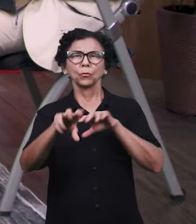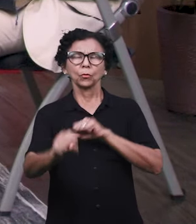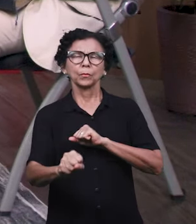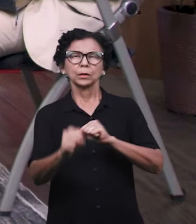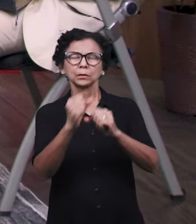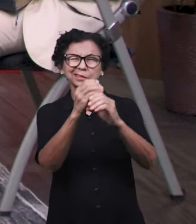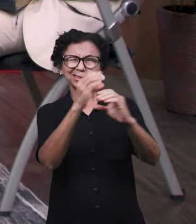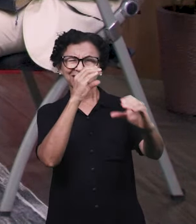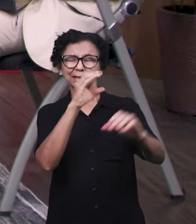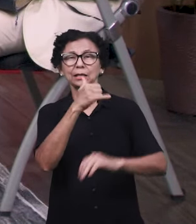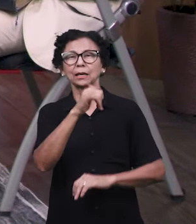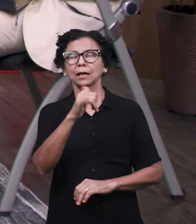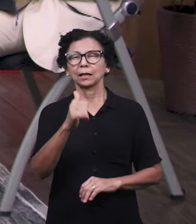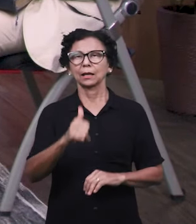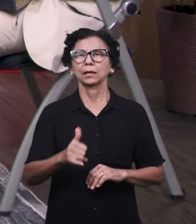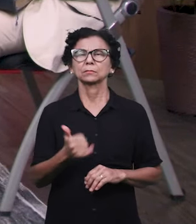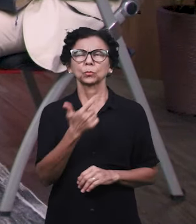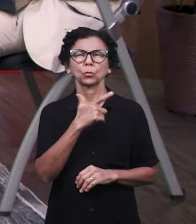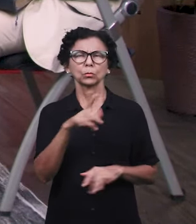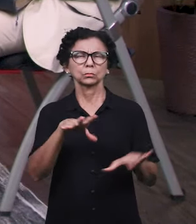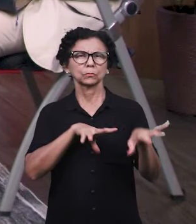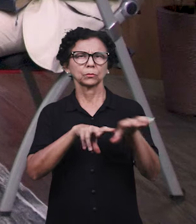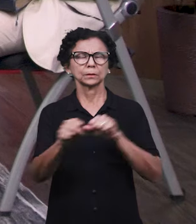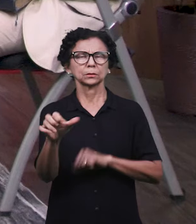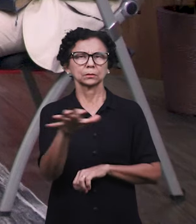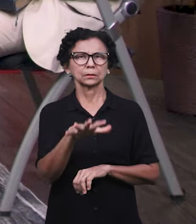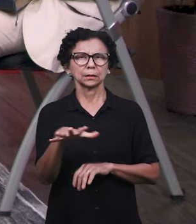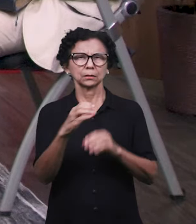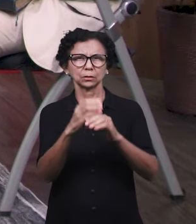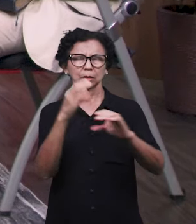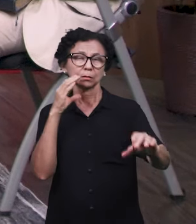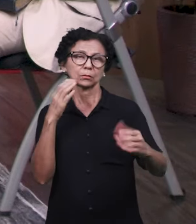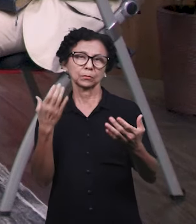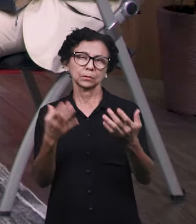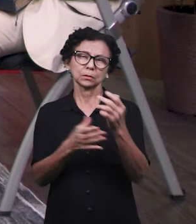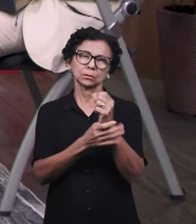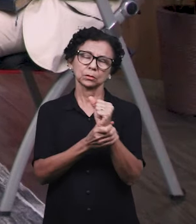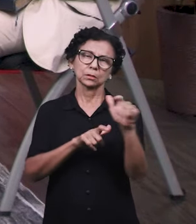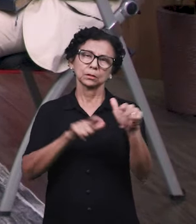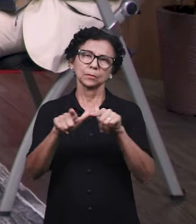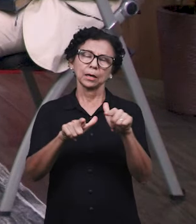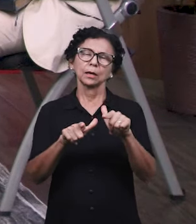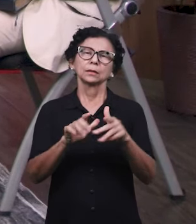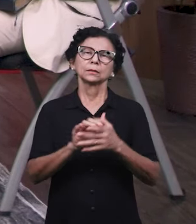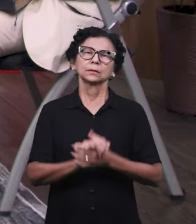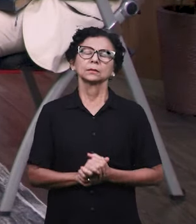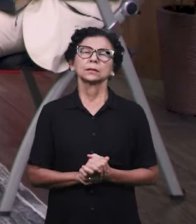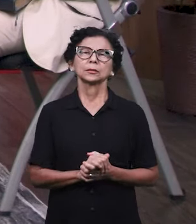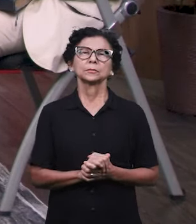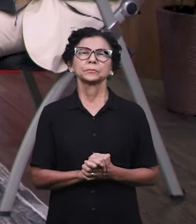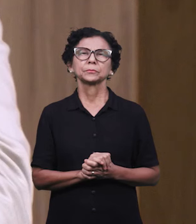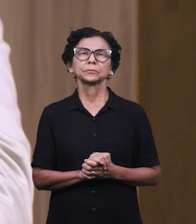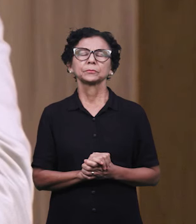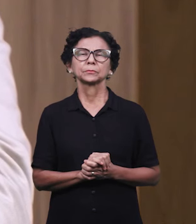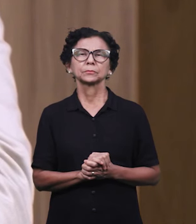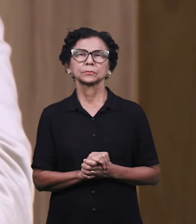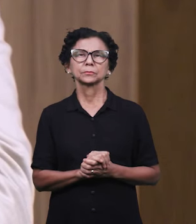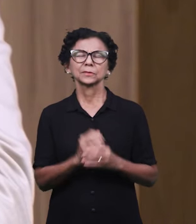da engenharia, como segurança do trabalho, engenharia clínica. Eu também sou militar, eu atuo pela Polícia Militar aqui do Estado do Espírito